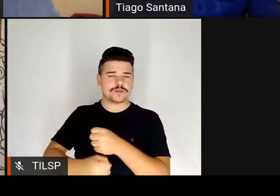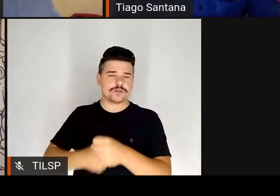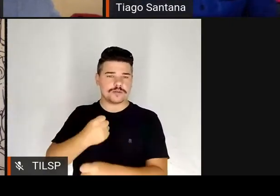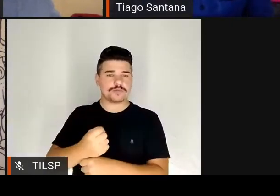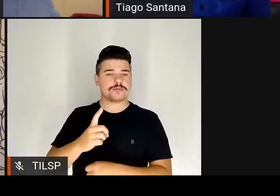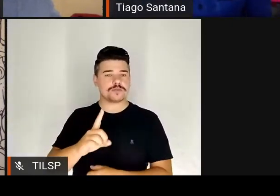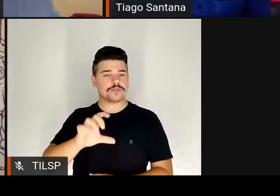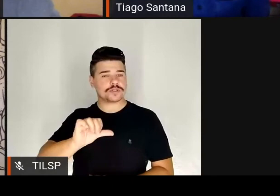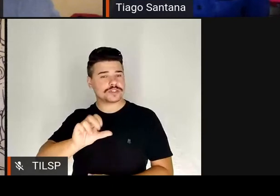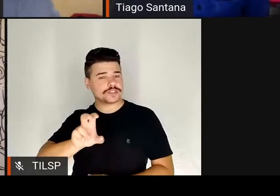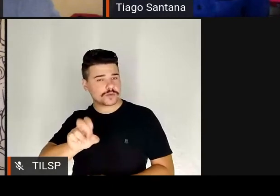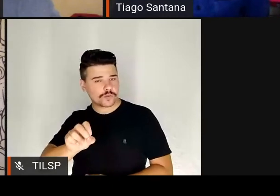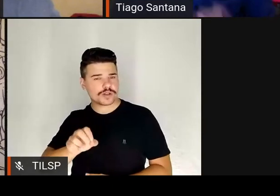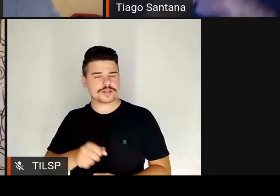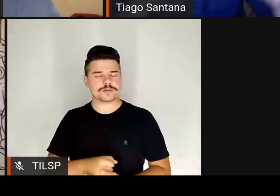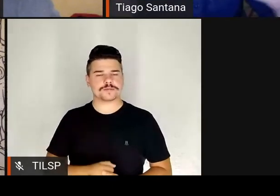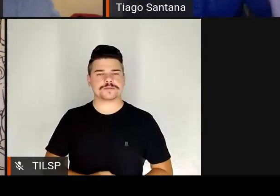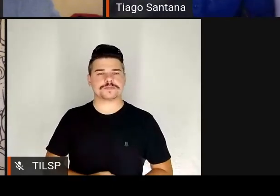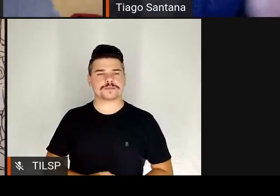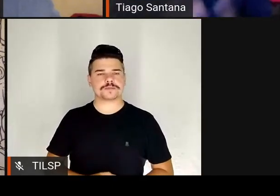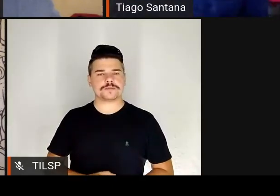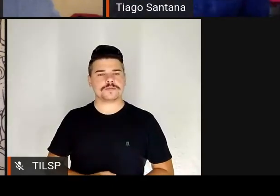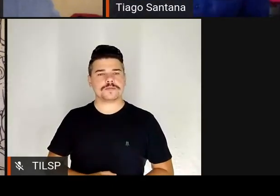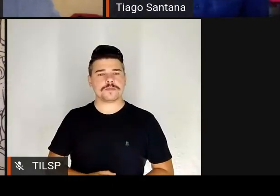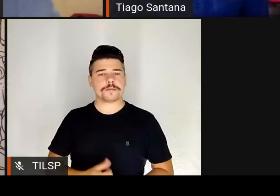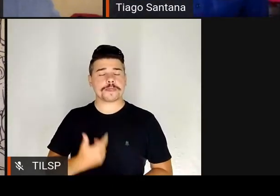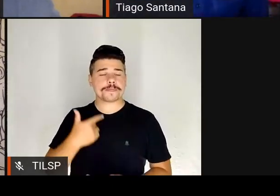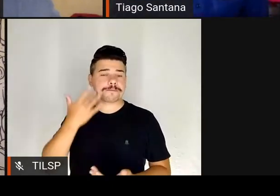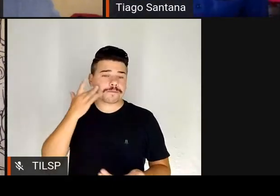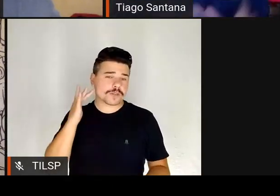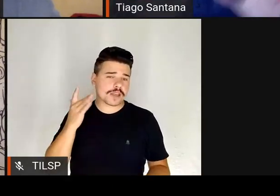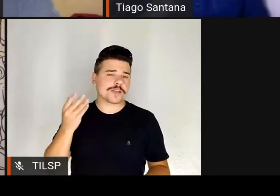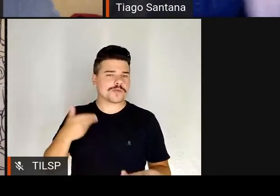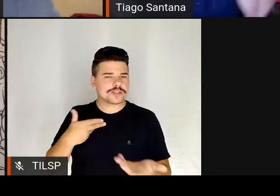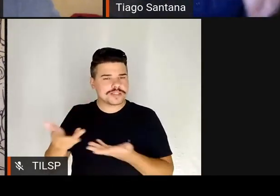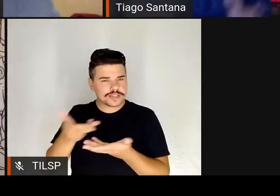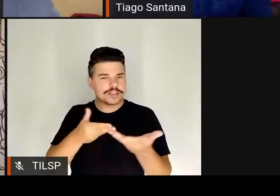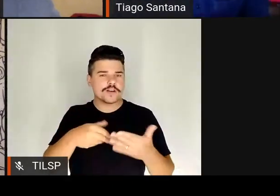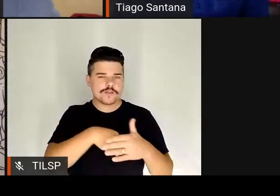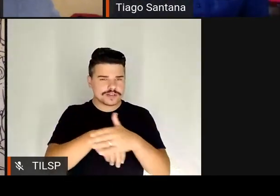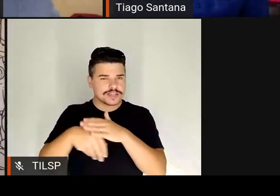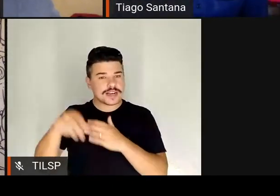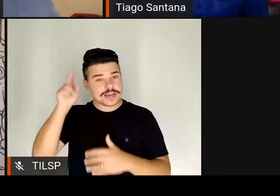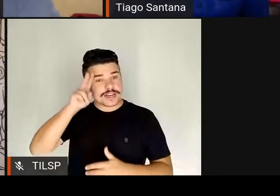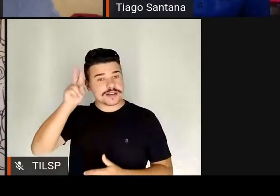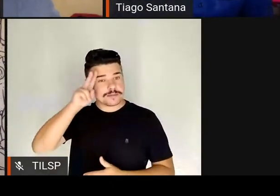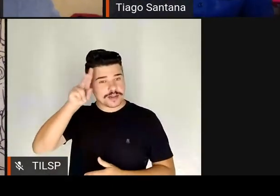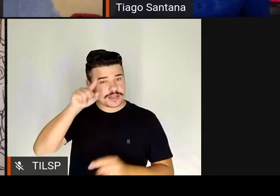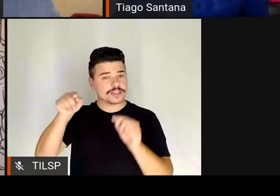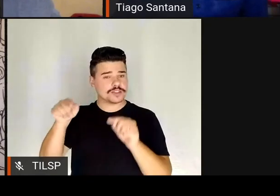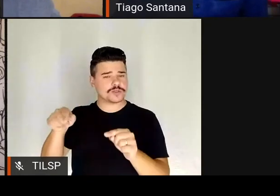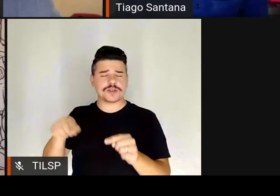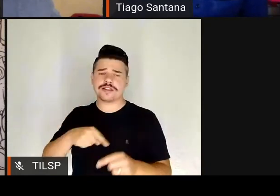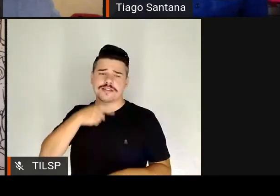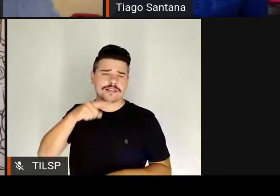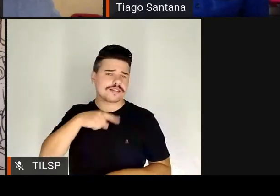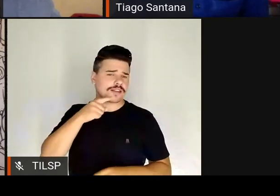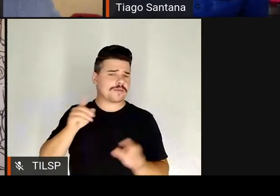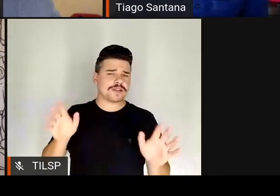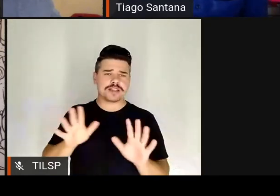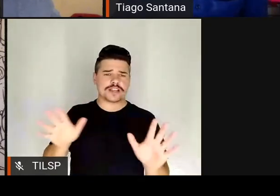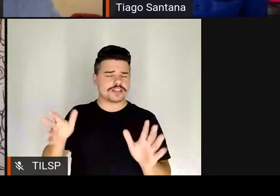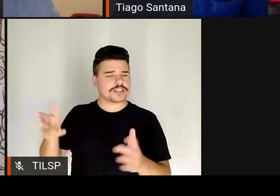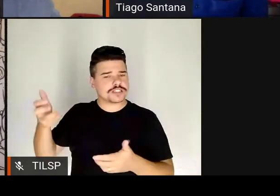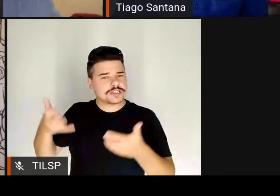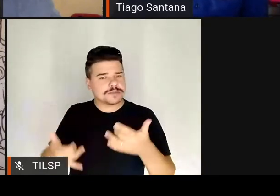Então, eu não sei se... Eu quis fazer essa lembrar isso, que independente do que a gente está falando muito